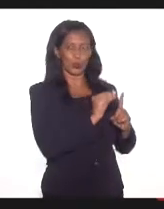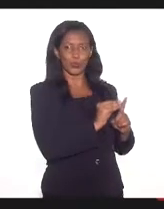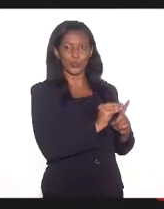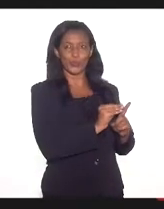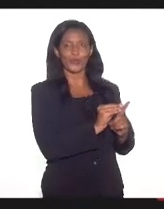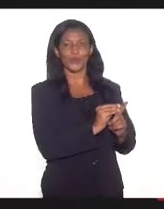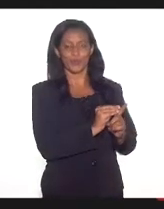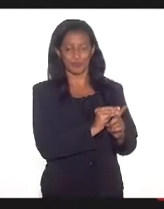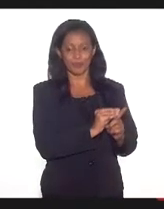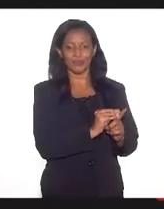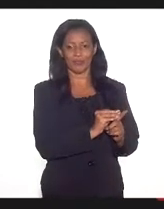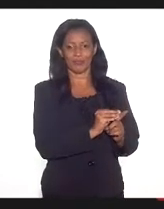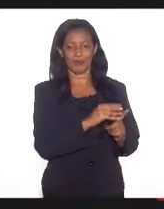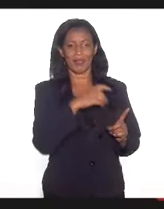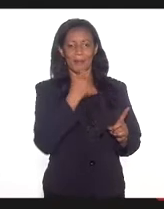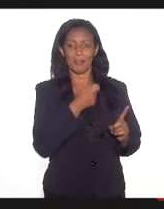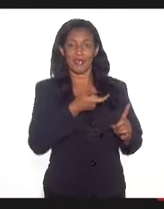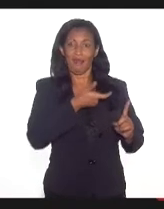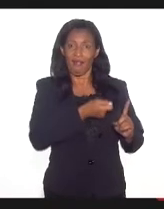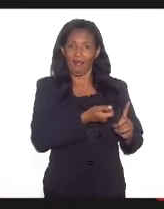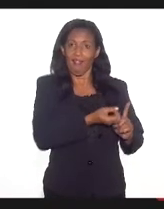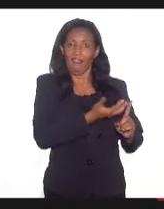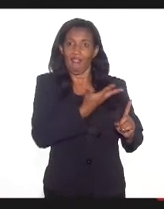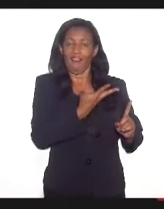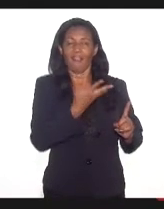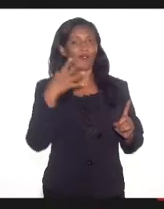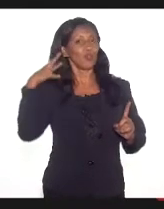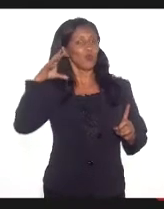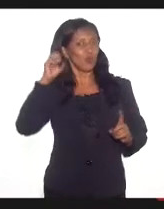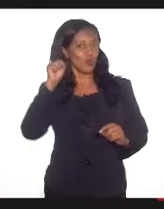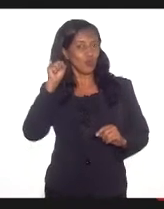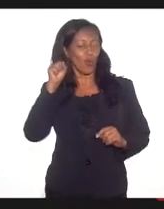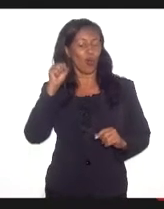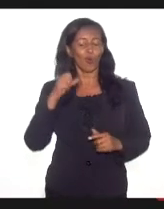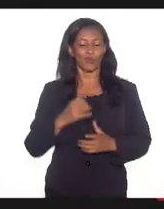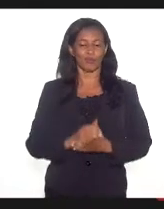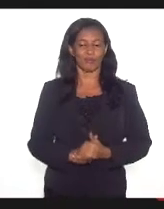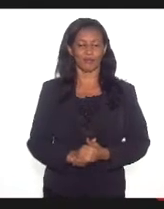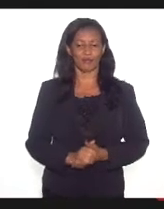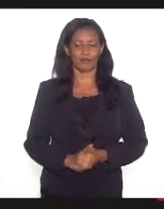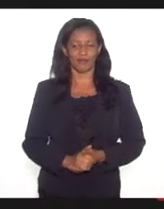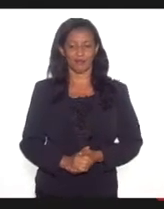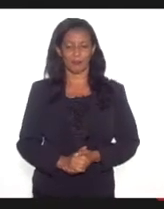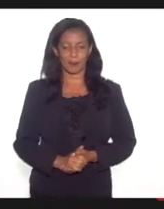e ligue seu microfone porque para ouvirmos